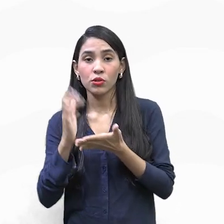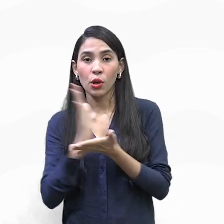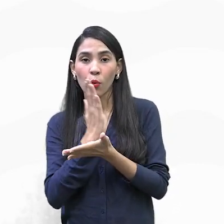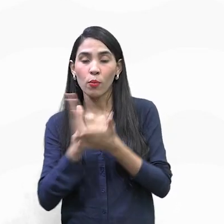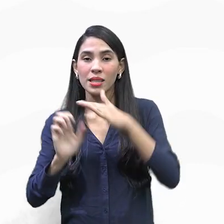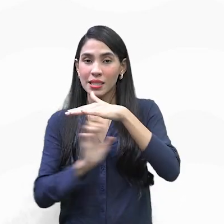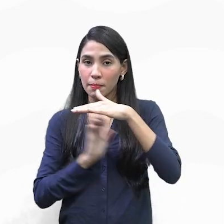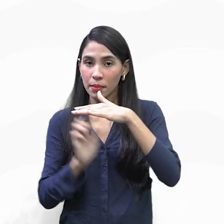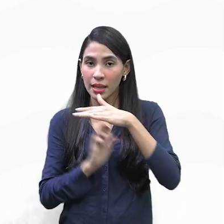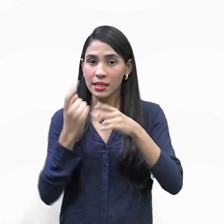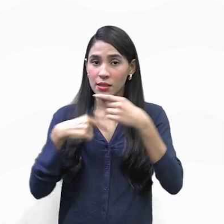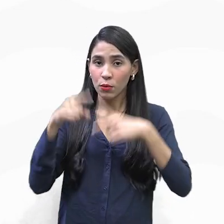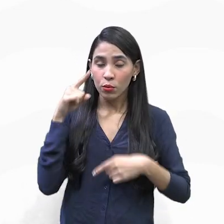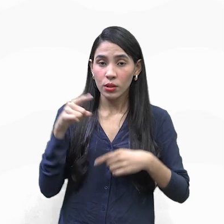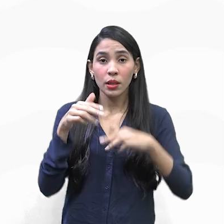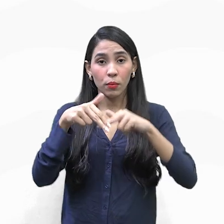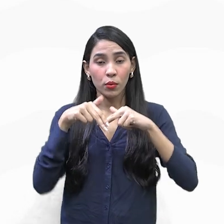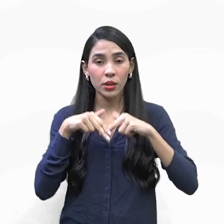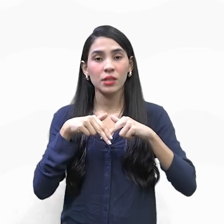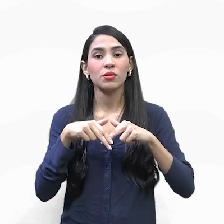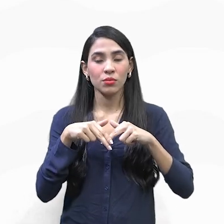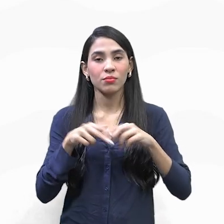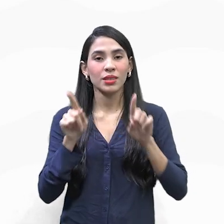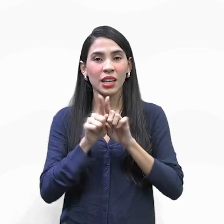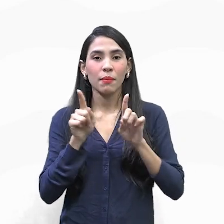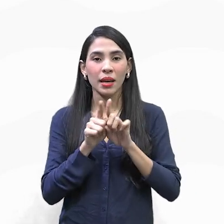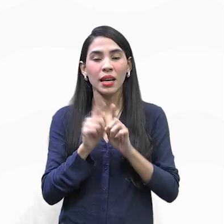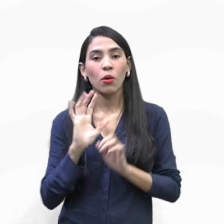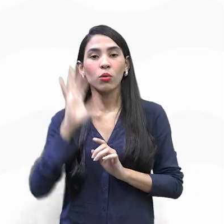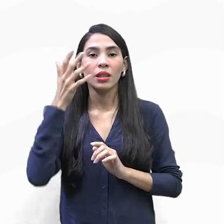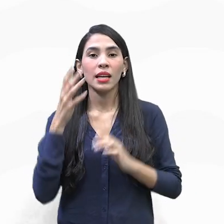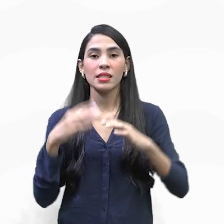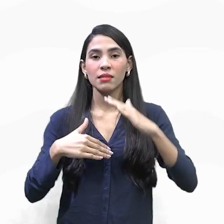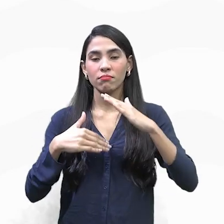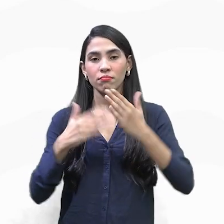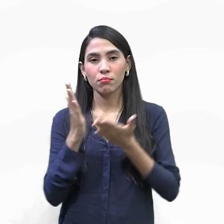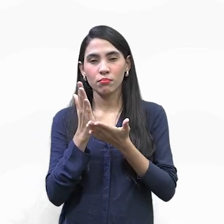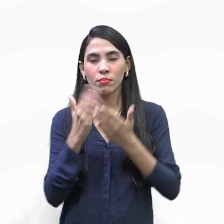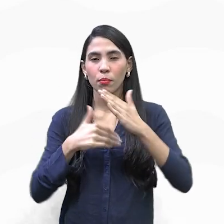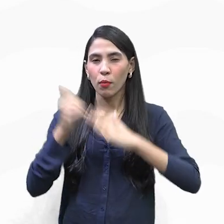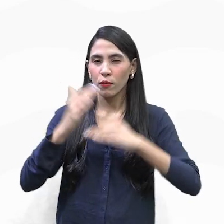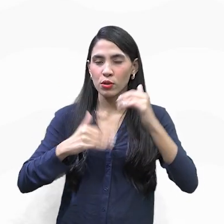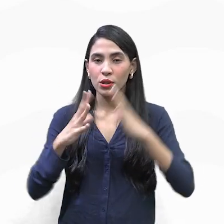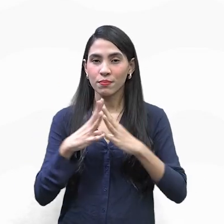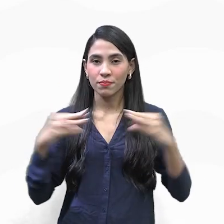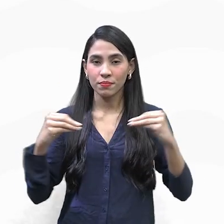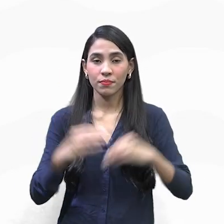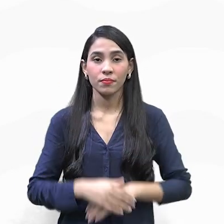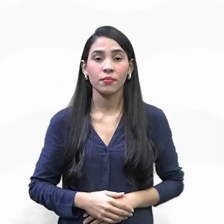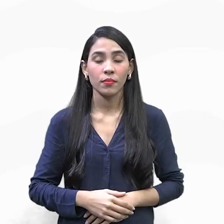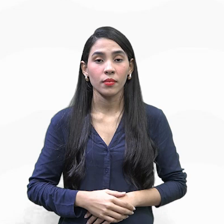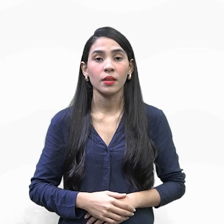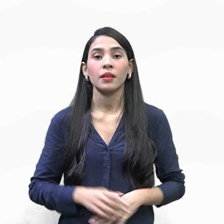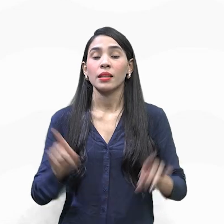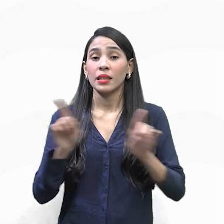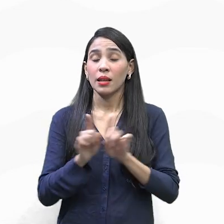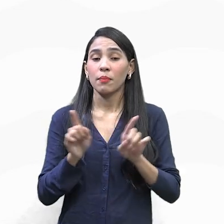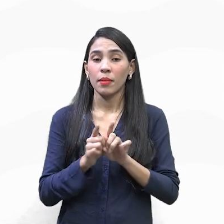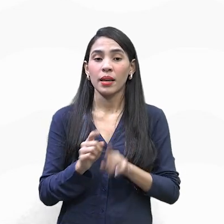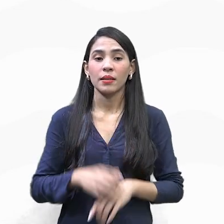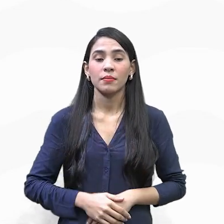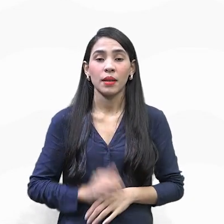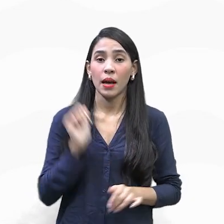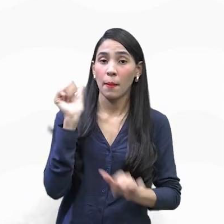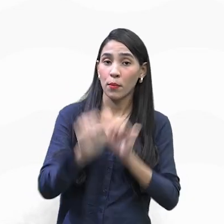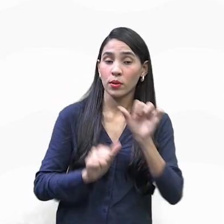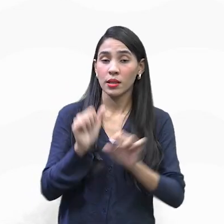pessoal, vai tendo aí, profissões aí vão também desaparecendo, tá bom? Outro tópico, outro item que está relacionado também às